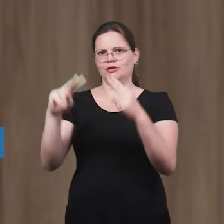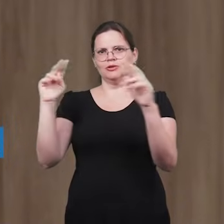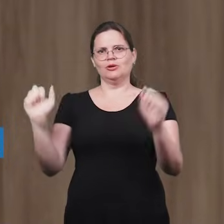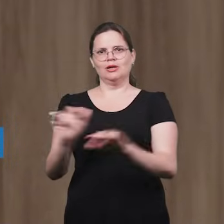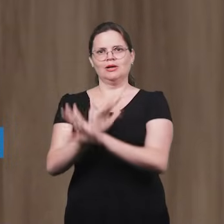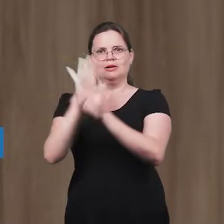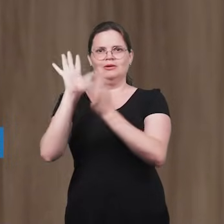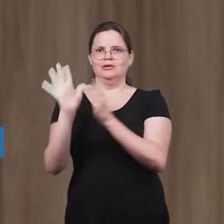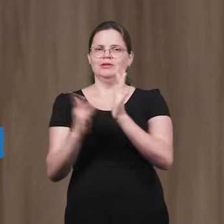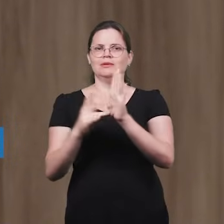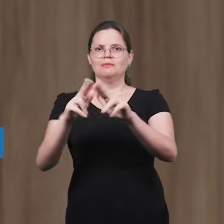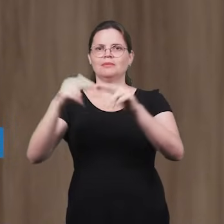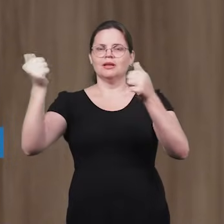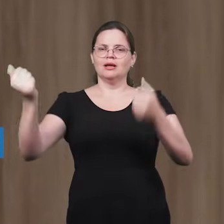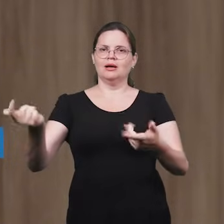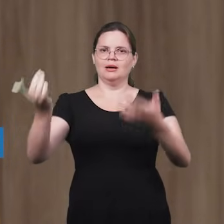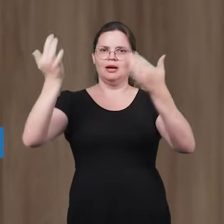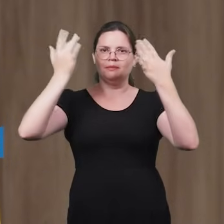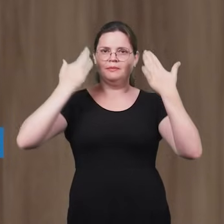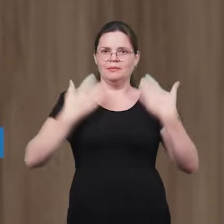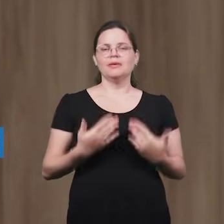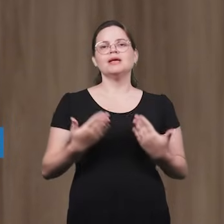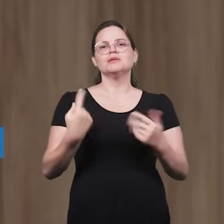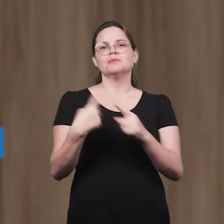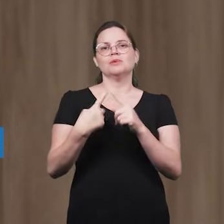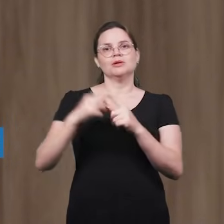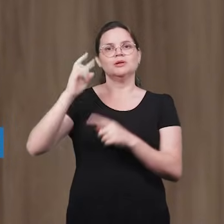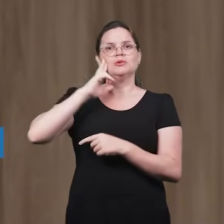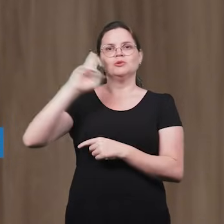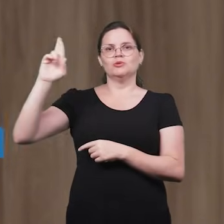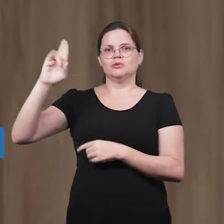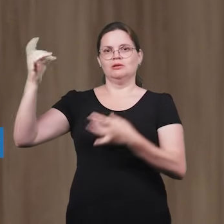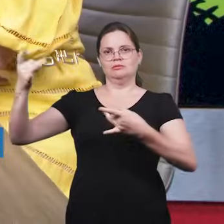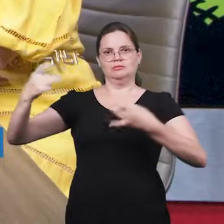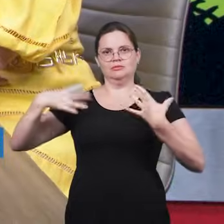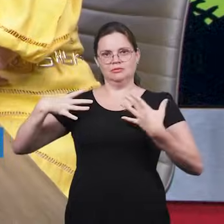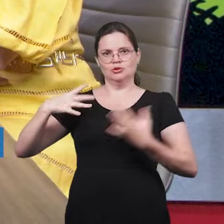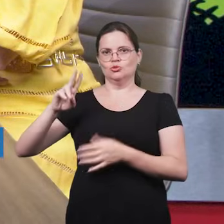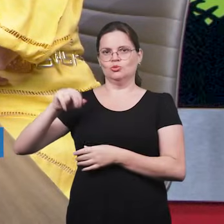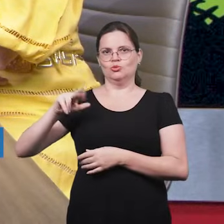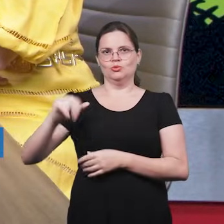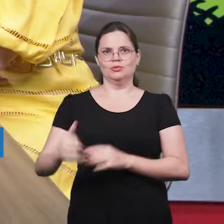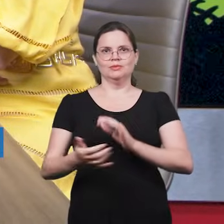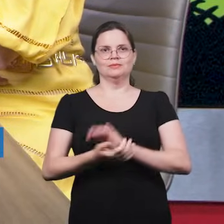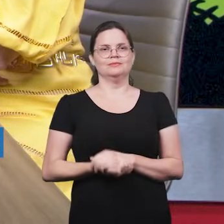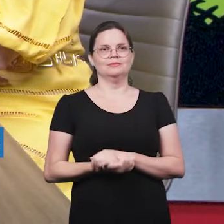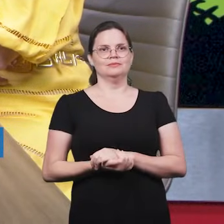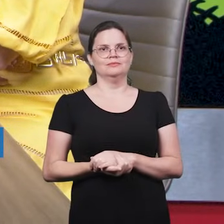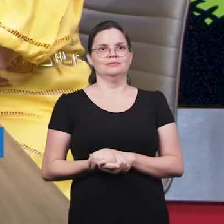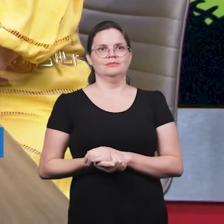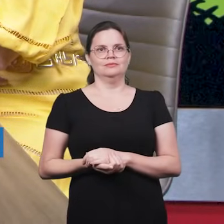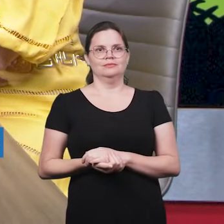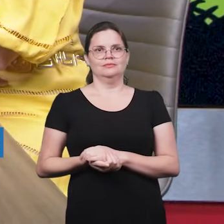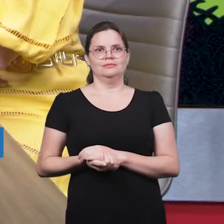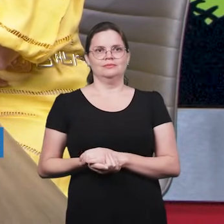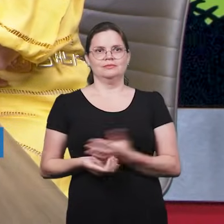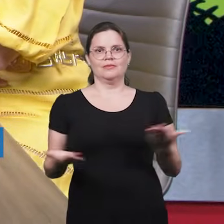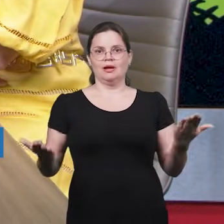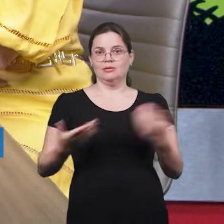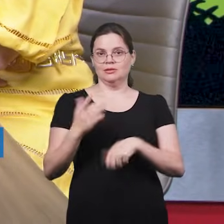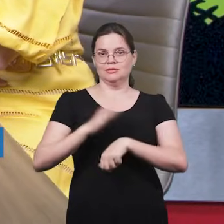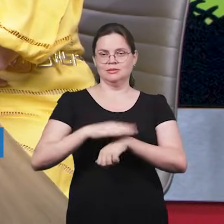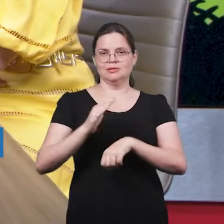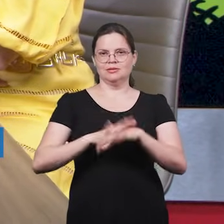Jesus pela bênção alcançada, porque o Senhor nunca nos deixa sozinhos. Esse tempo de encerramento do ano é um tempo de